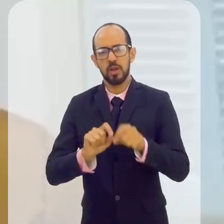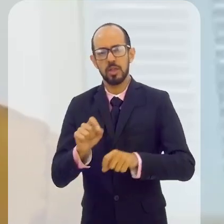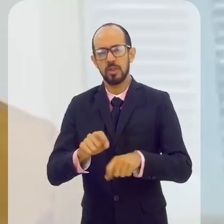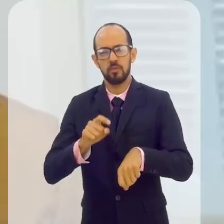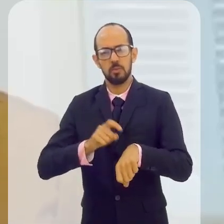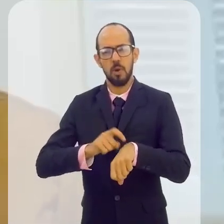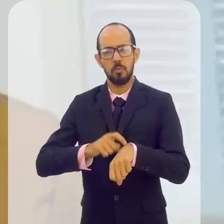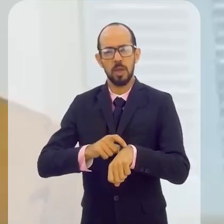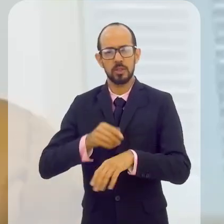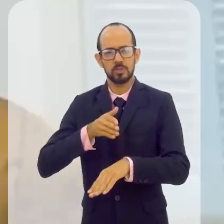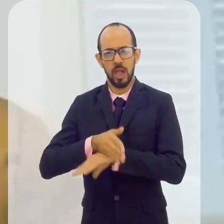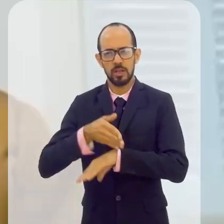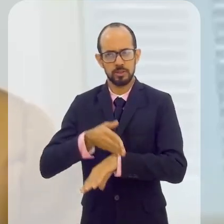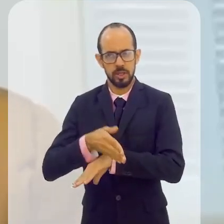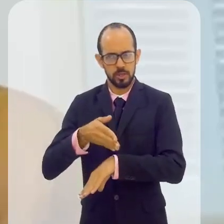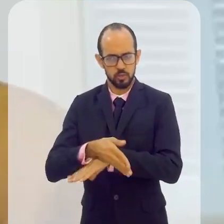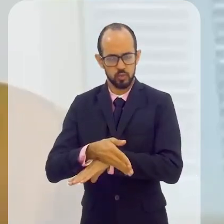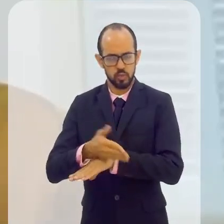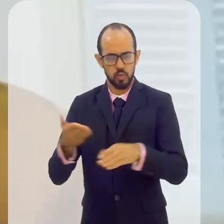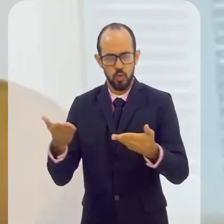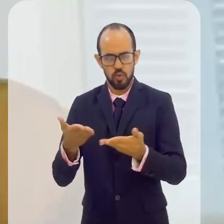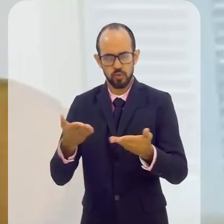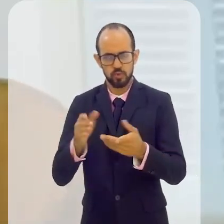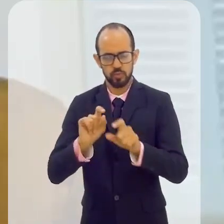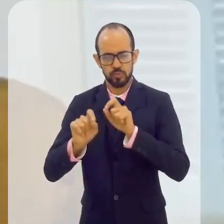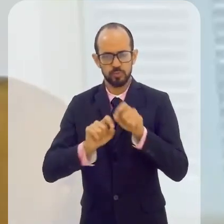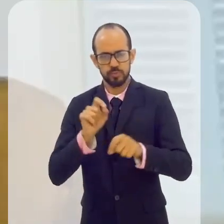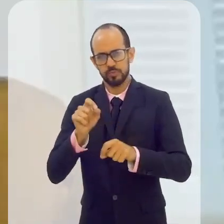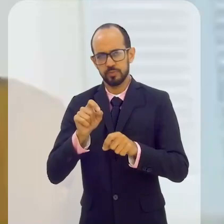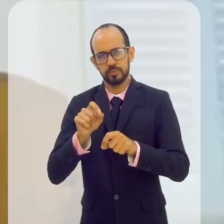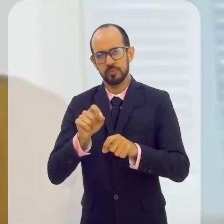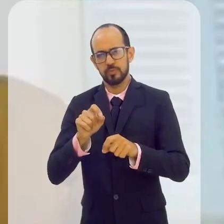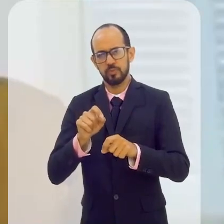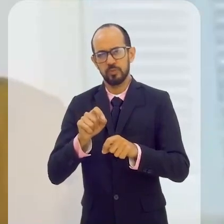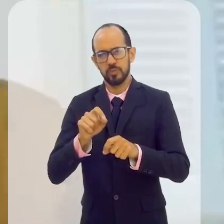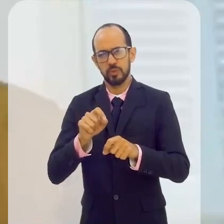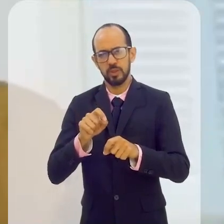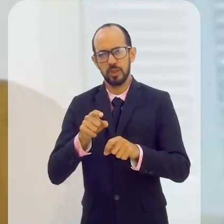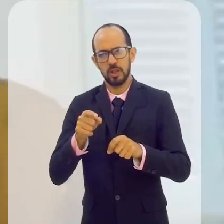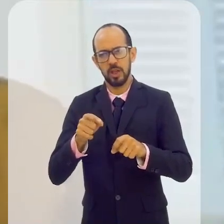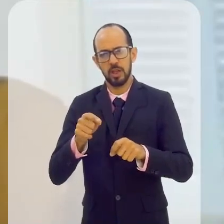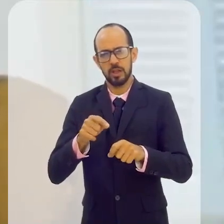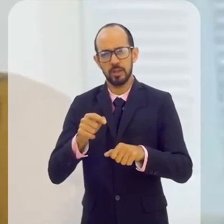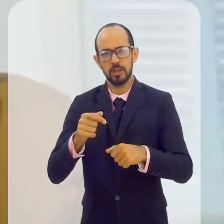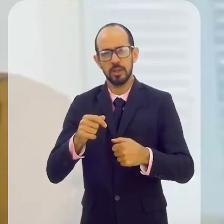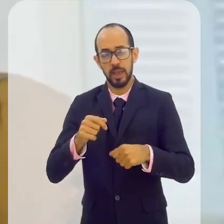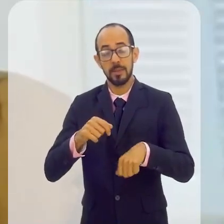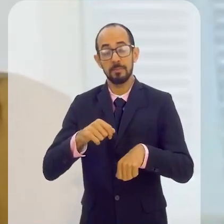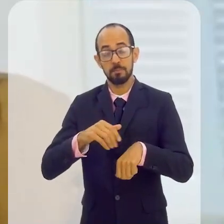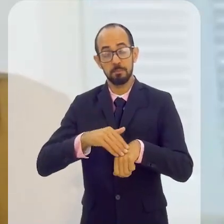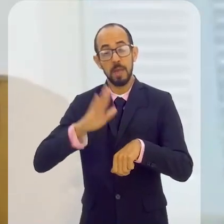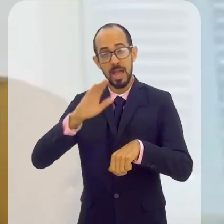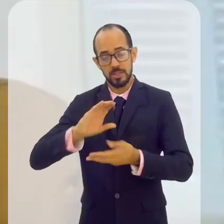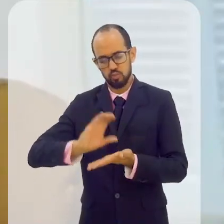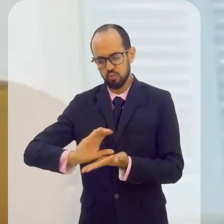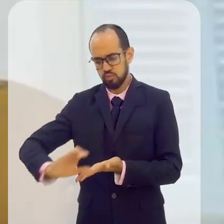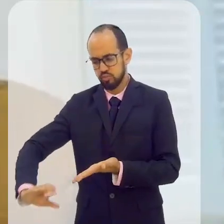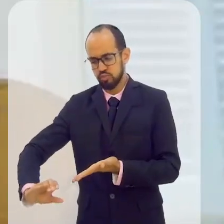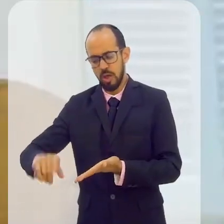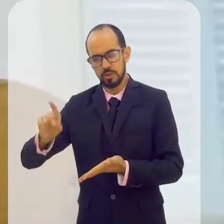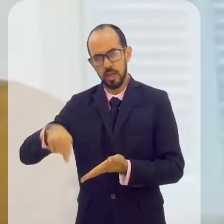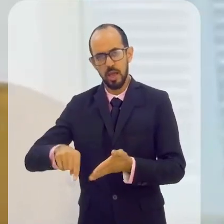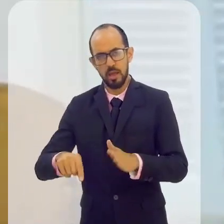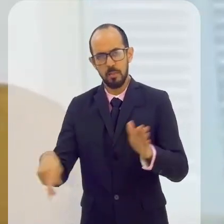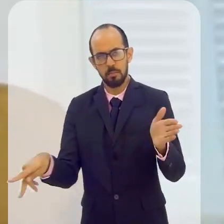um momento de acesso ali que hoje, né, é muito... Hoje, quem mais financia são as